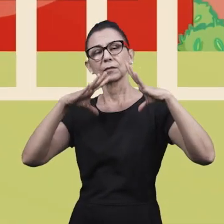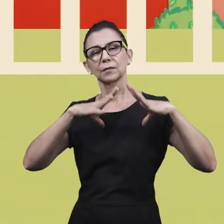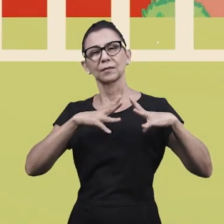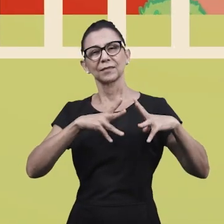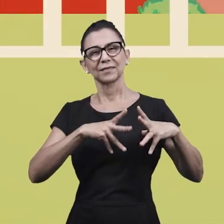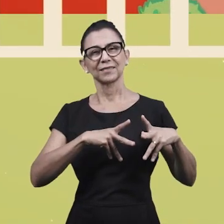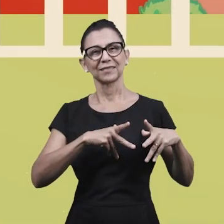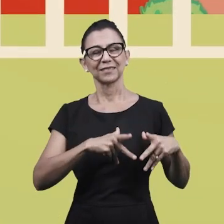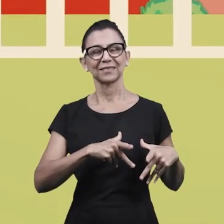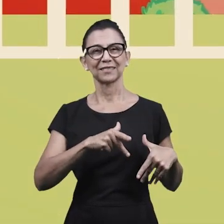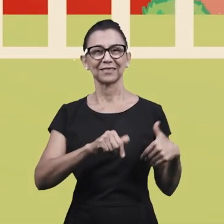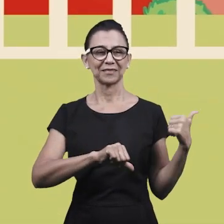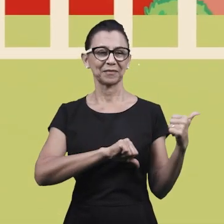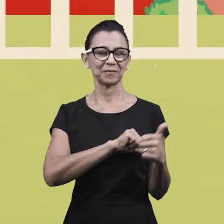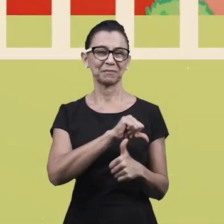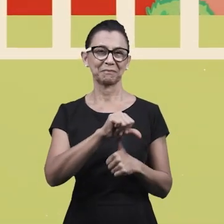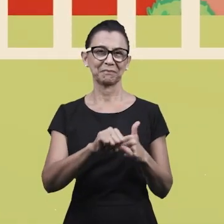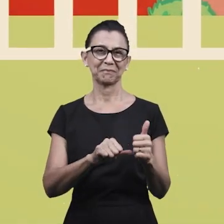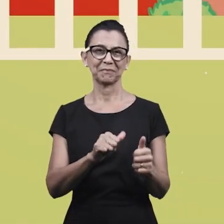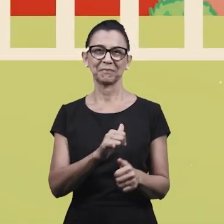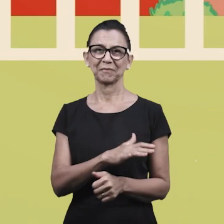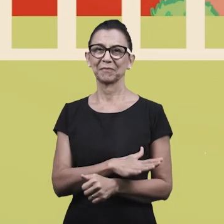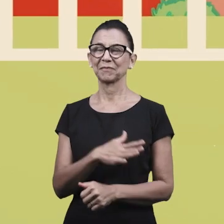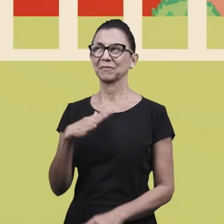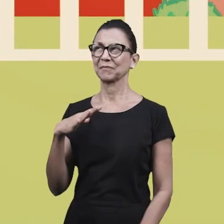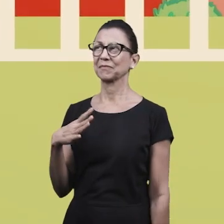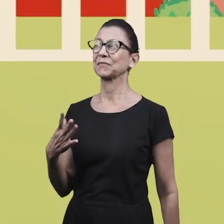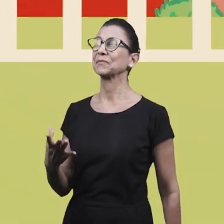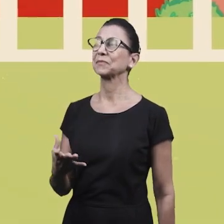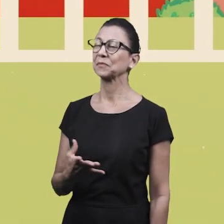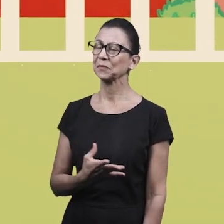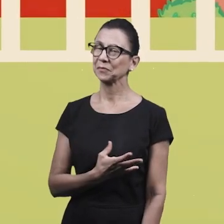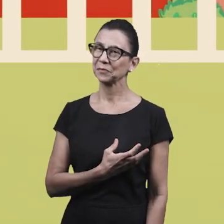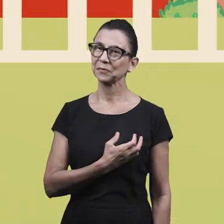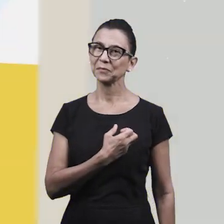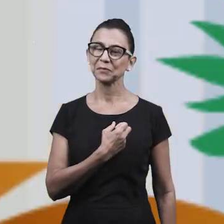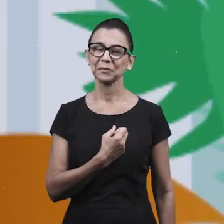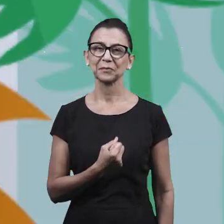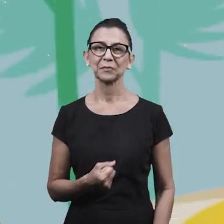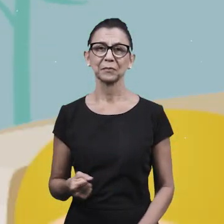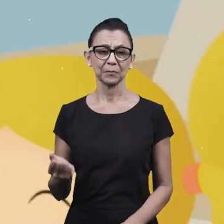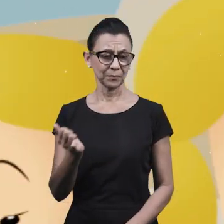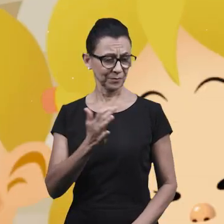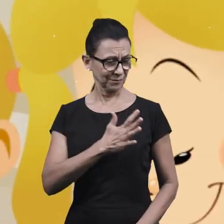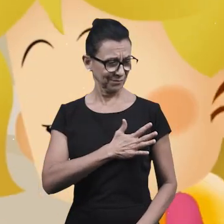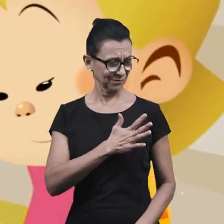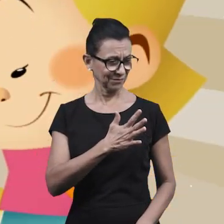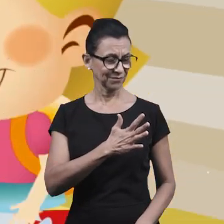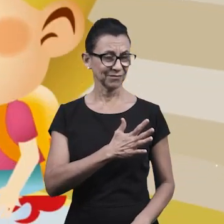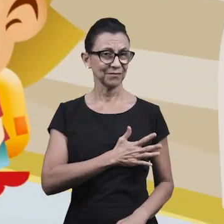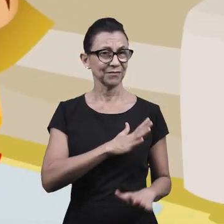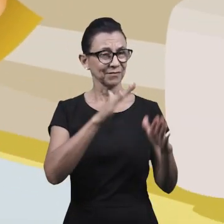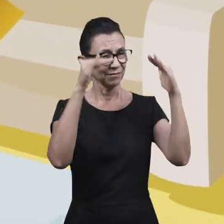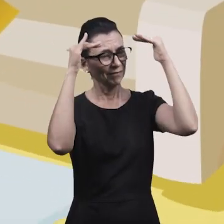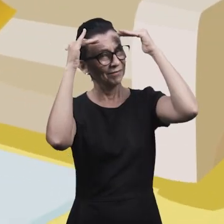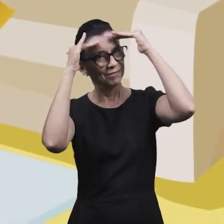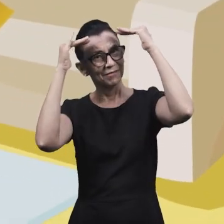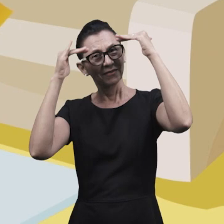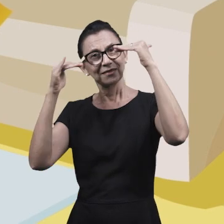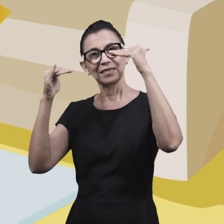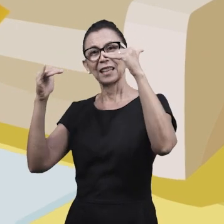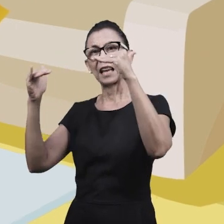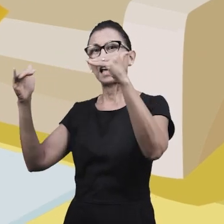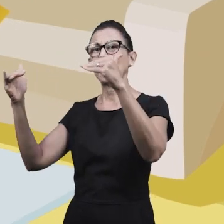e renovado pela tua salvação. Um coração